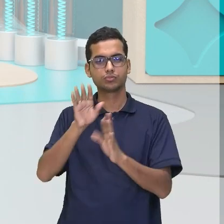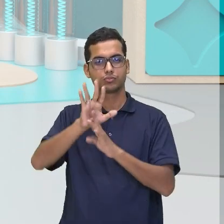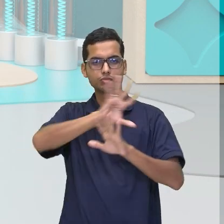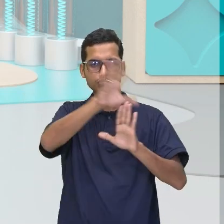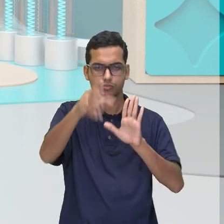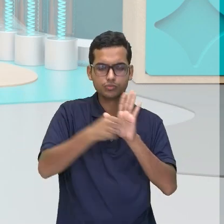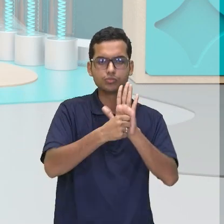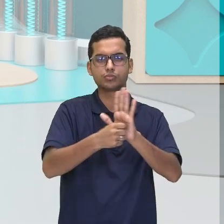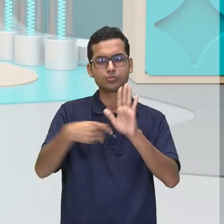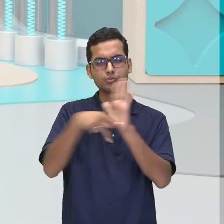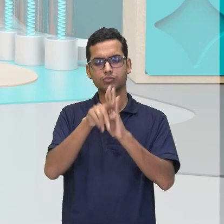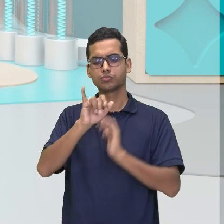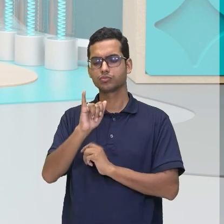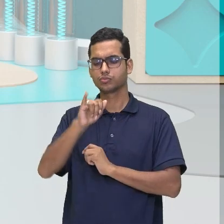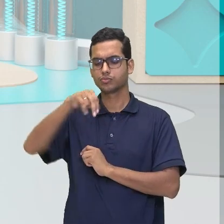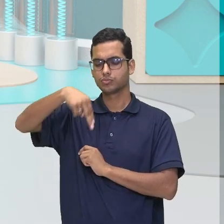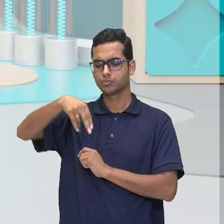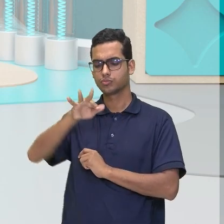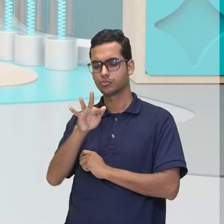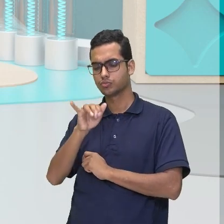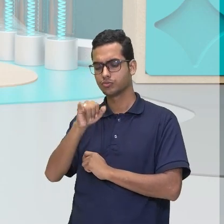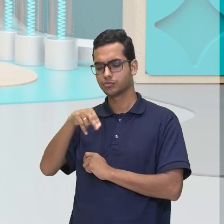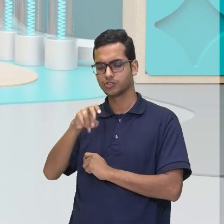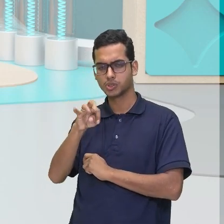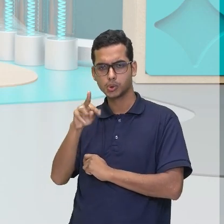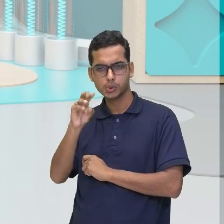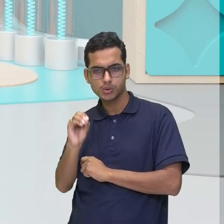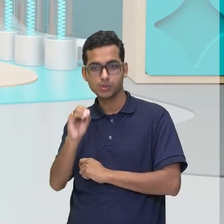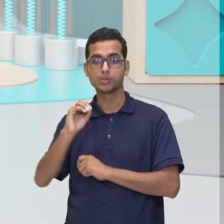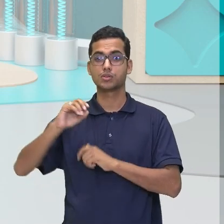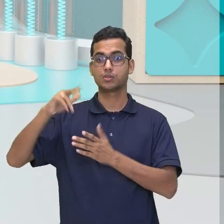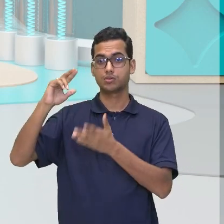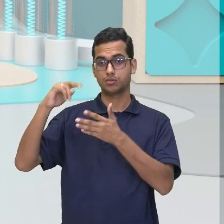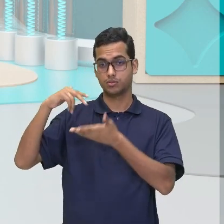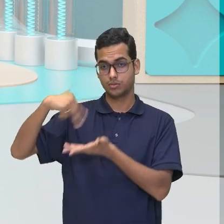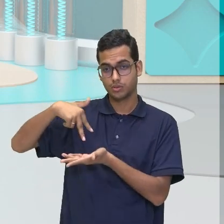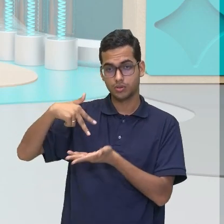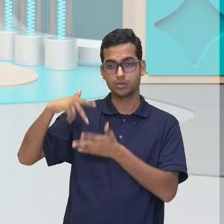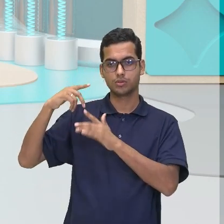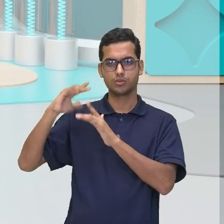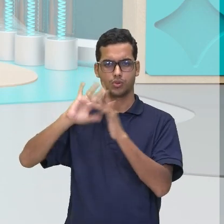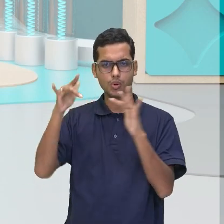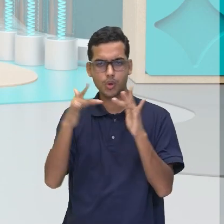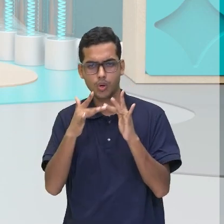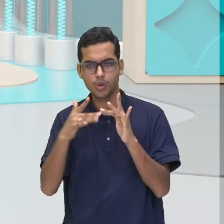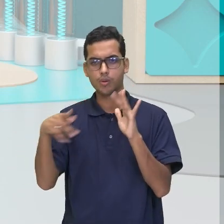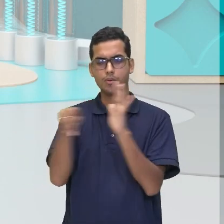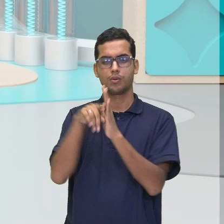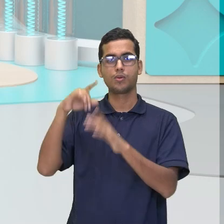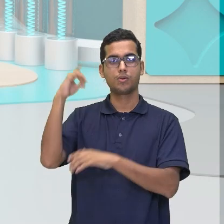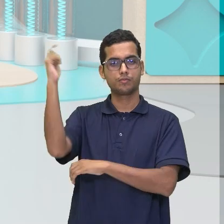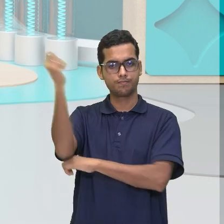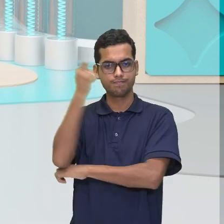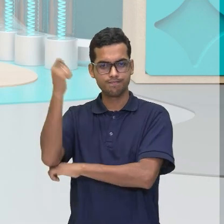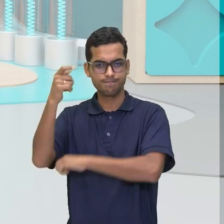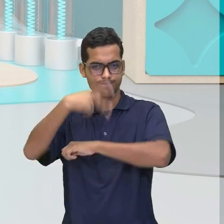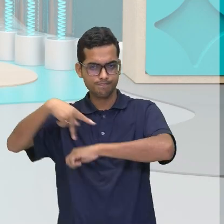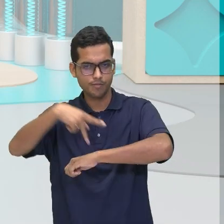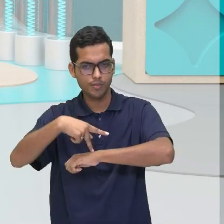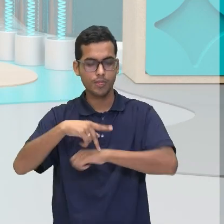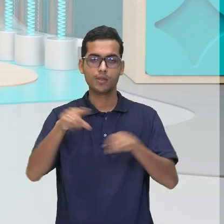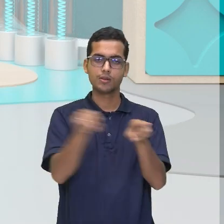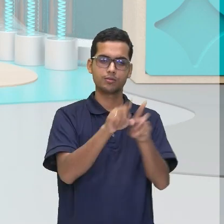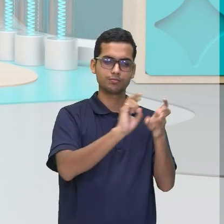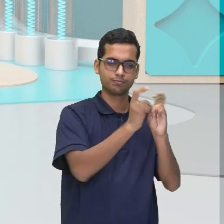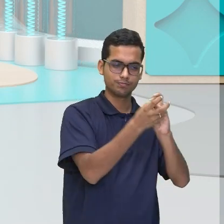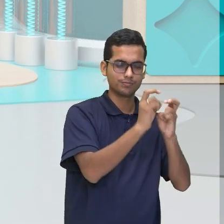da Argentina, como dança clássica da Argentina. Como nós falamos anteriormente, a capoeira também chegou a ser proibido,